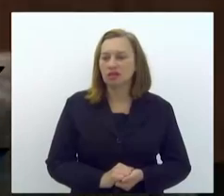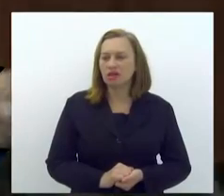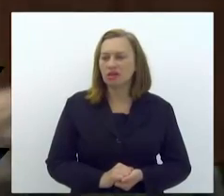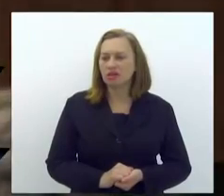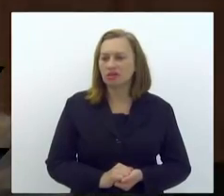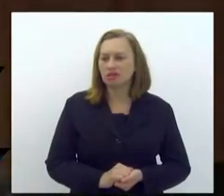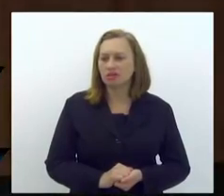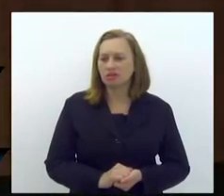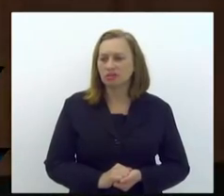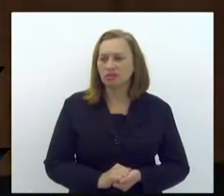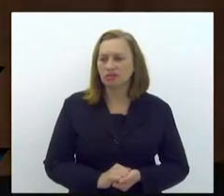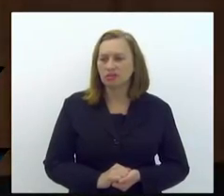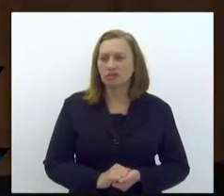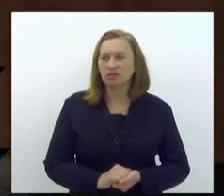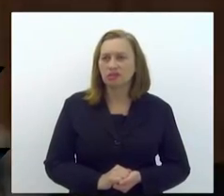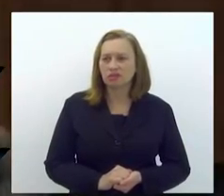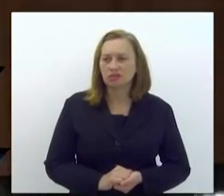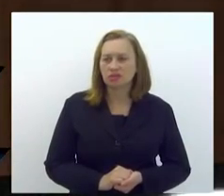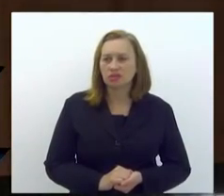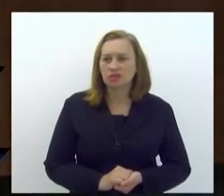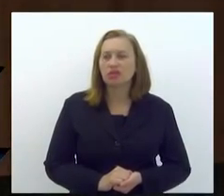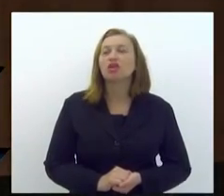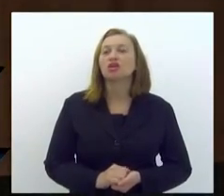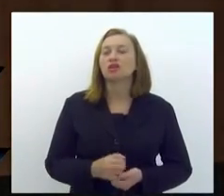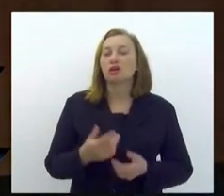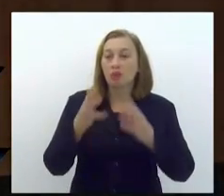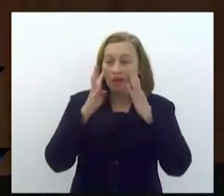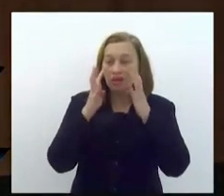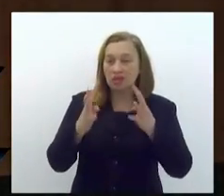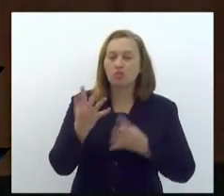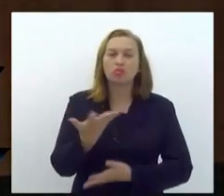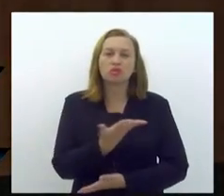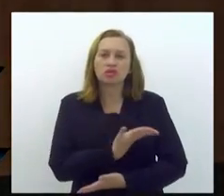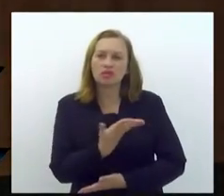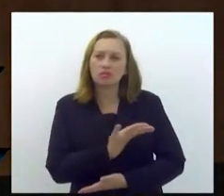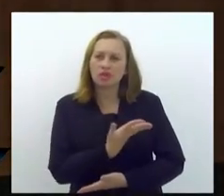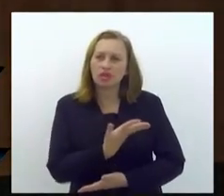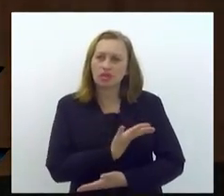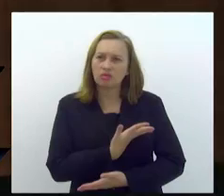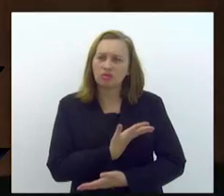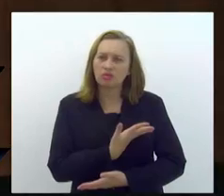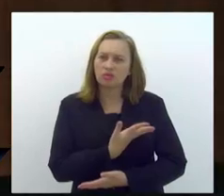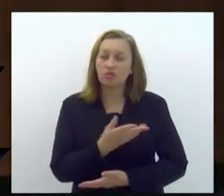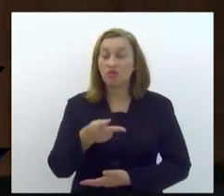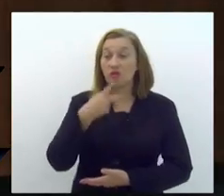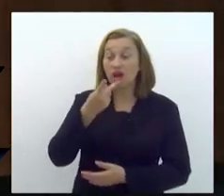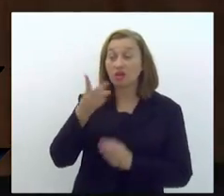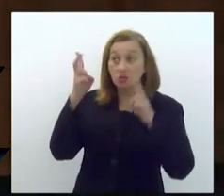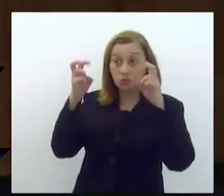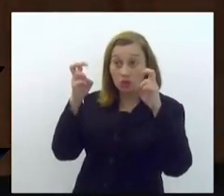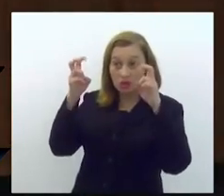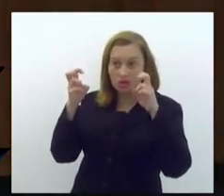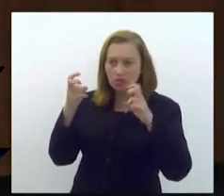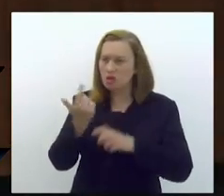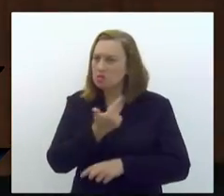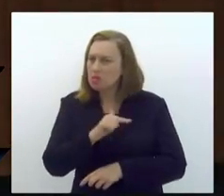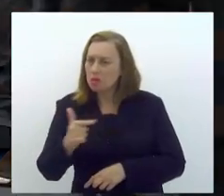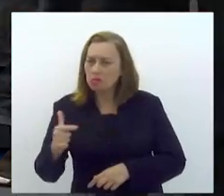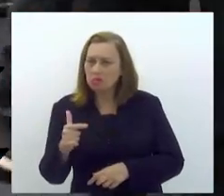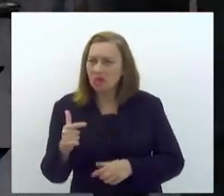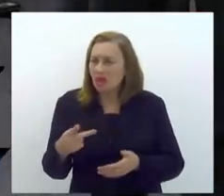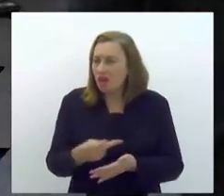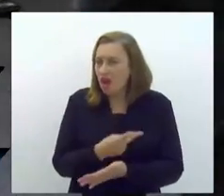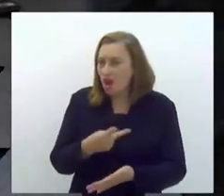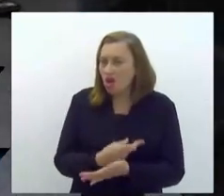e quero também chamar a atenção para aqueles colegas que estão mediando a questão não existe mediação quando